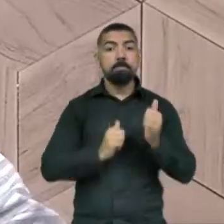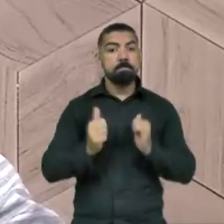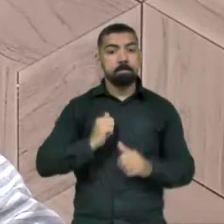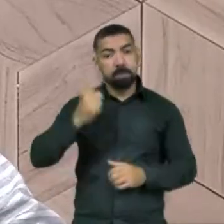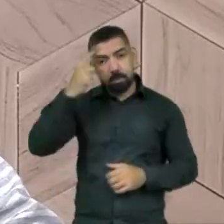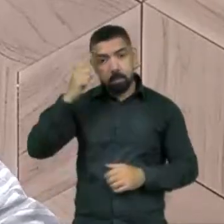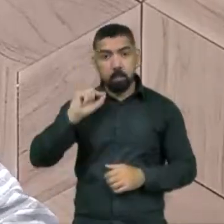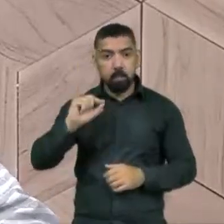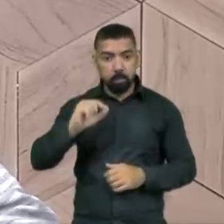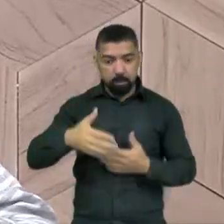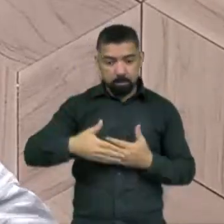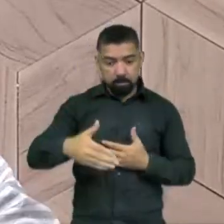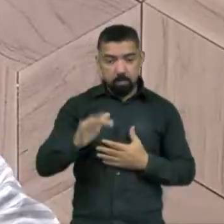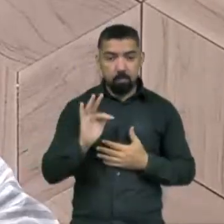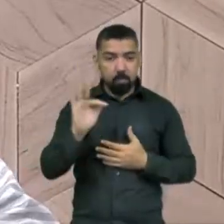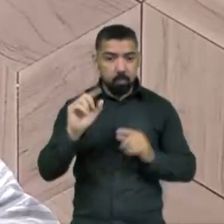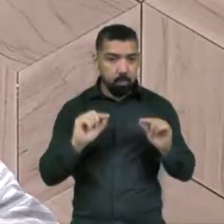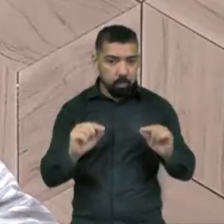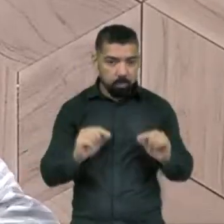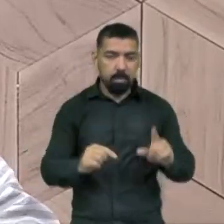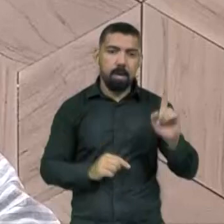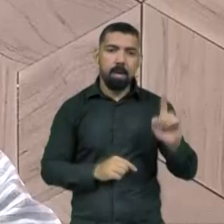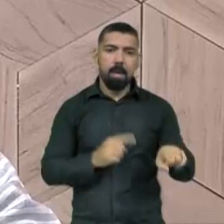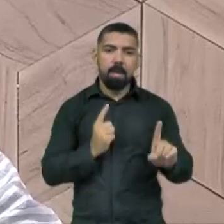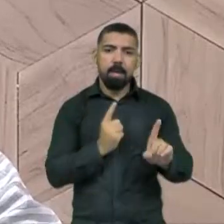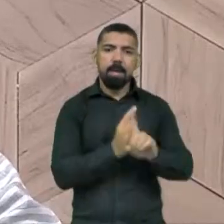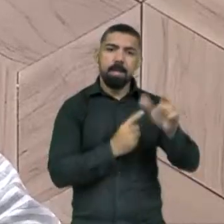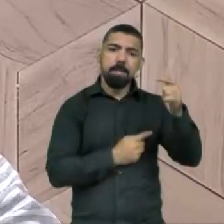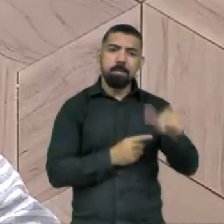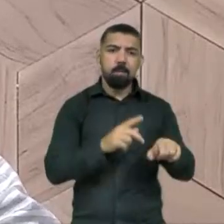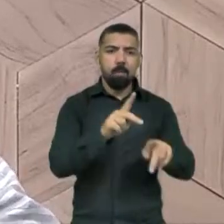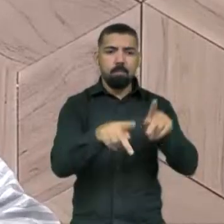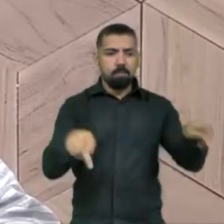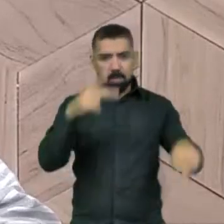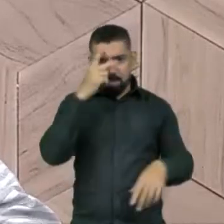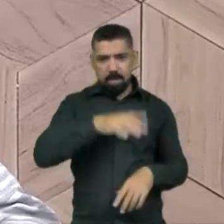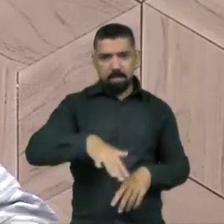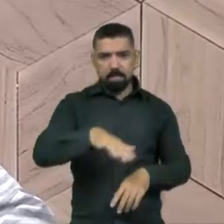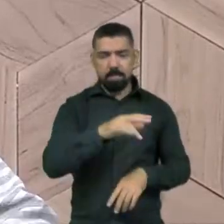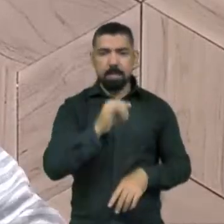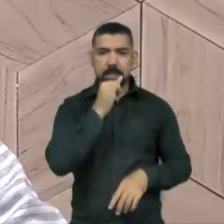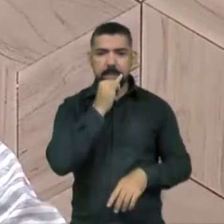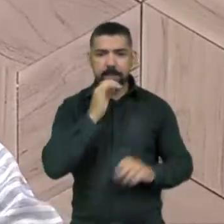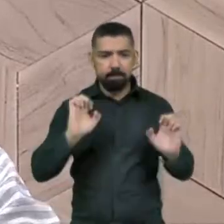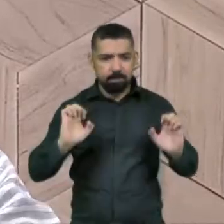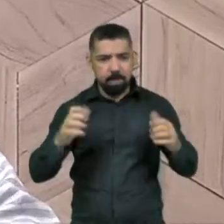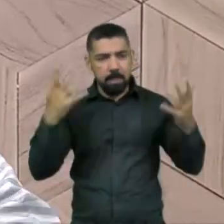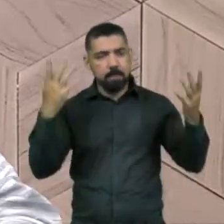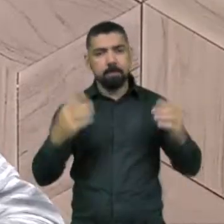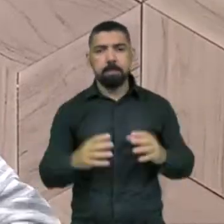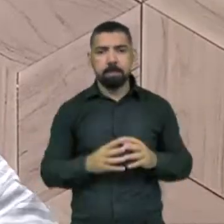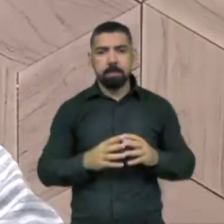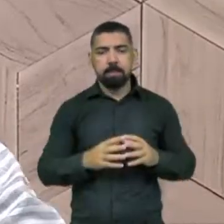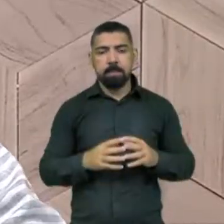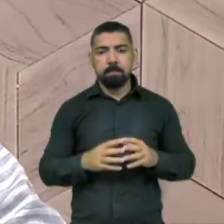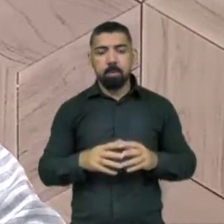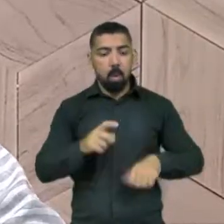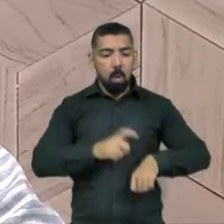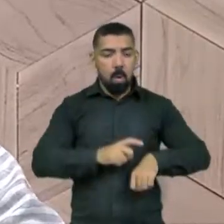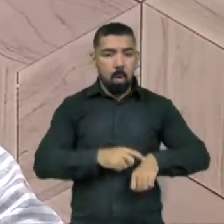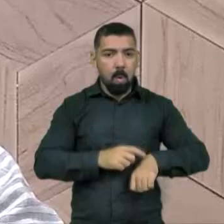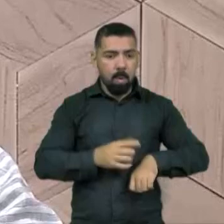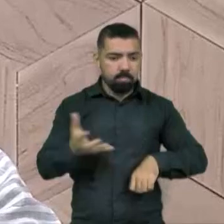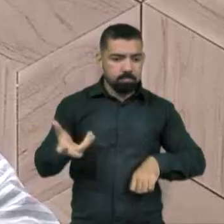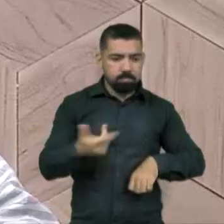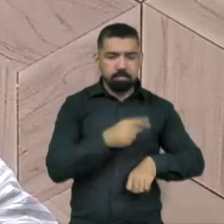está consumado, seja mais uma vez o reencontro desses povos, a festejar a Páscoa, a celebrar esse momento que é a